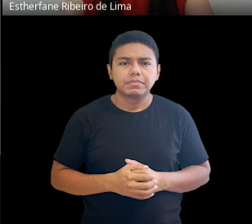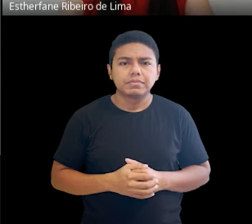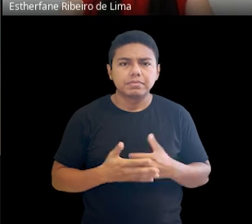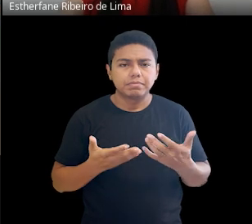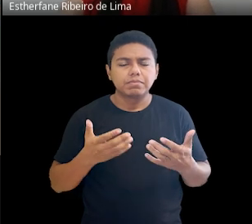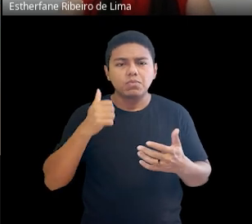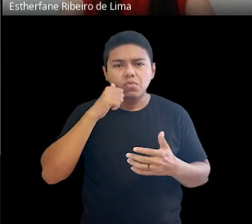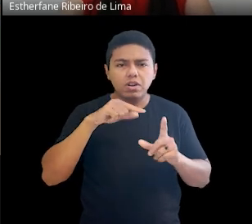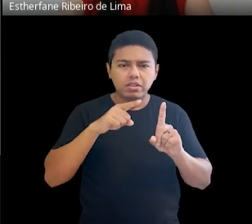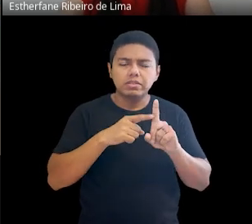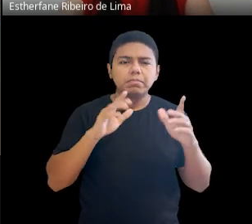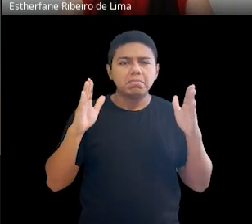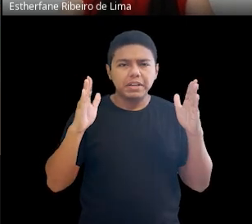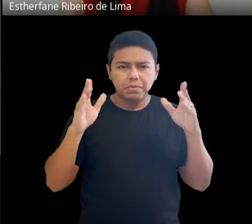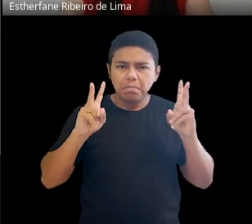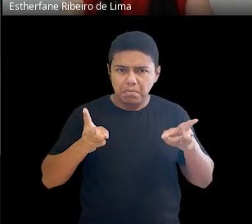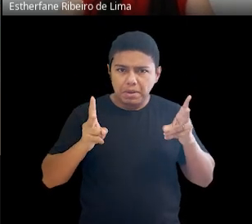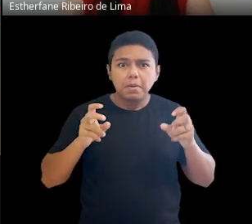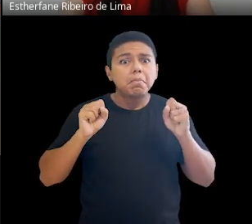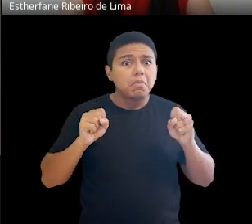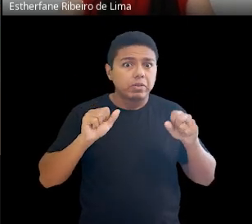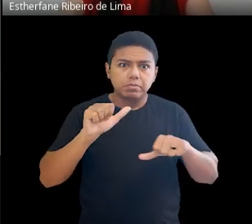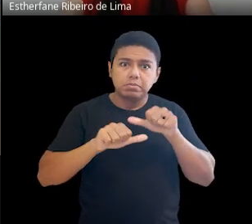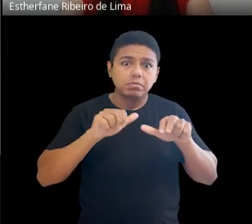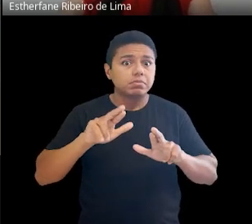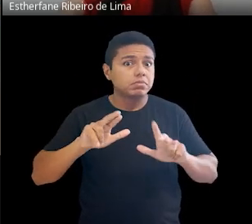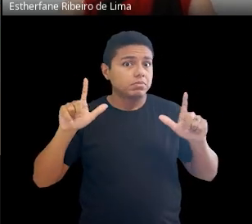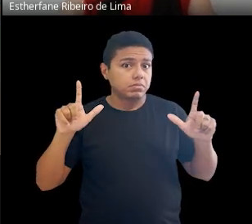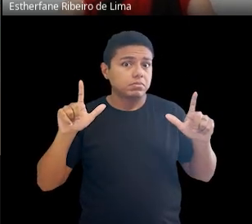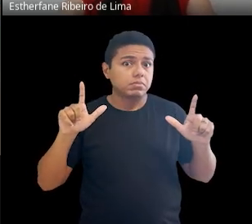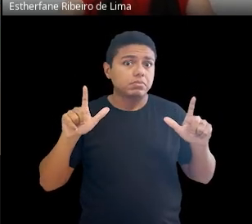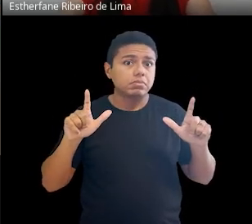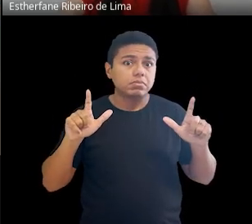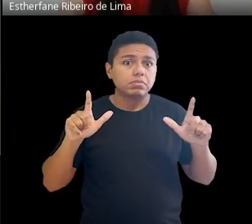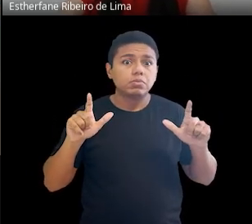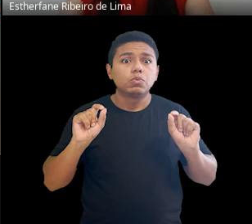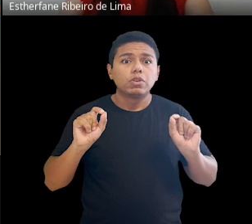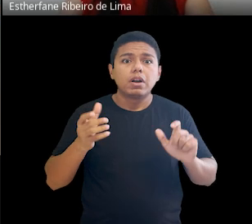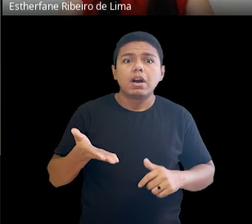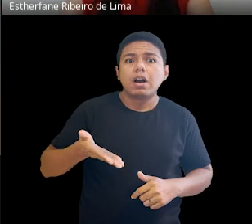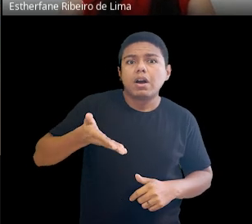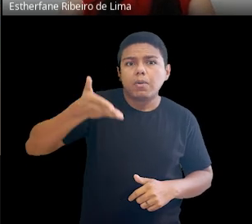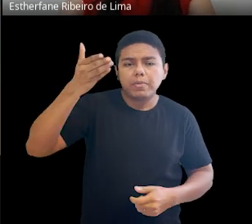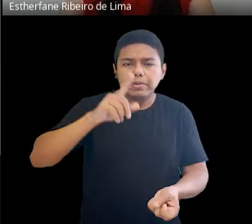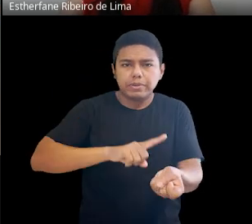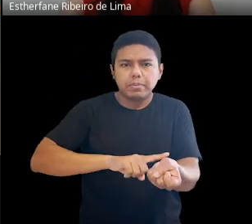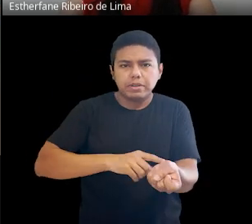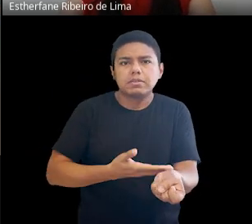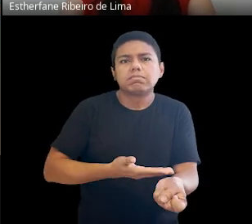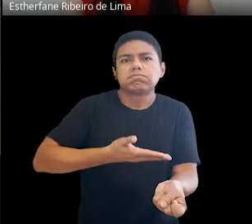pessoa gestante pode apresentar alguma descompensação, pode apresentar um aumento do nível pressórico,